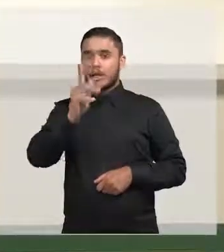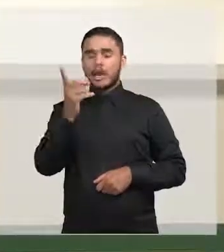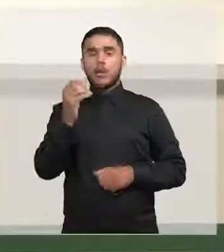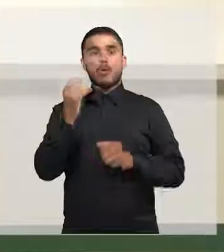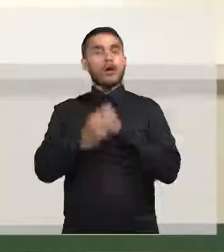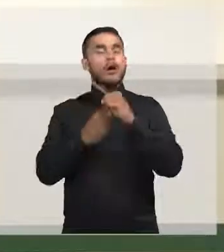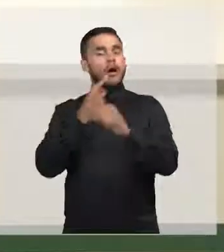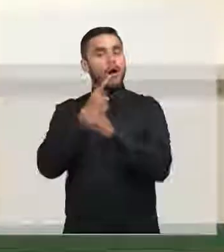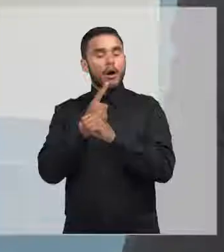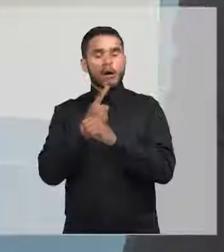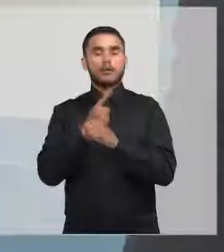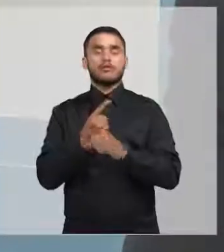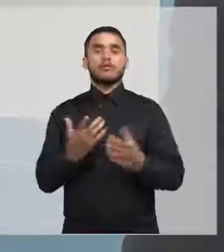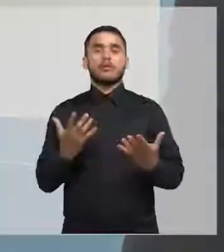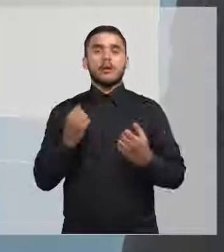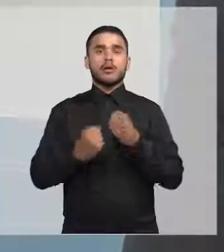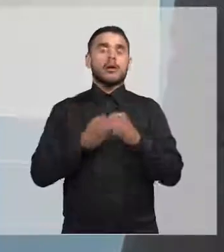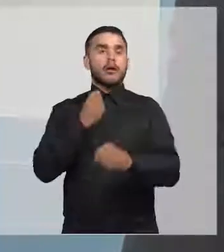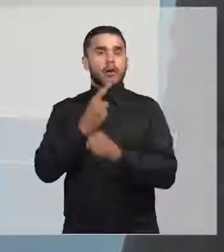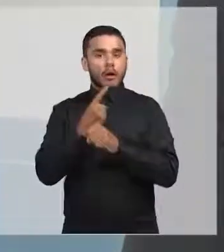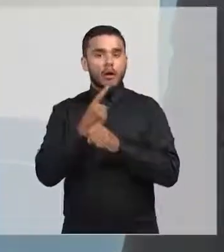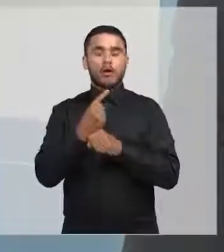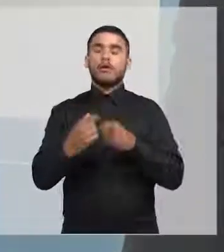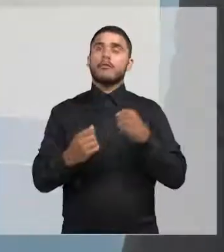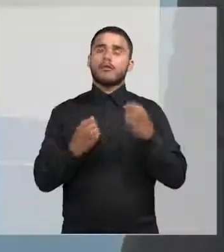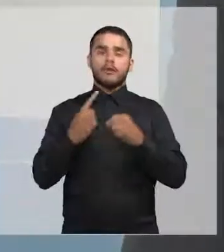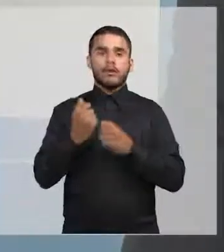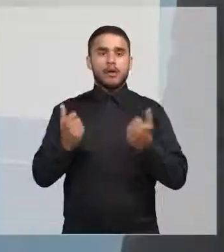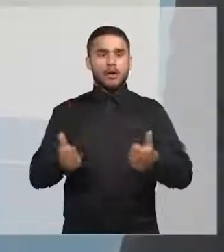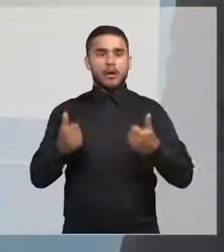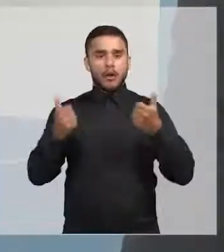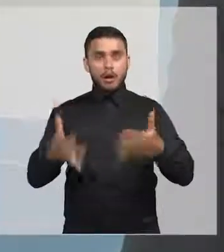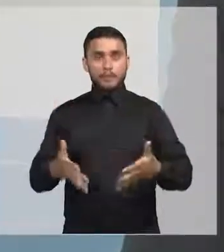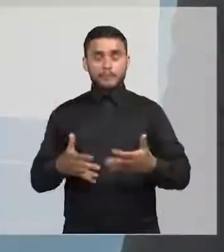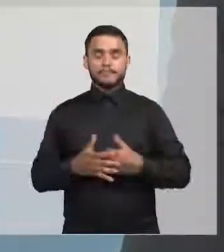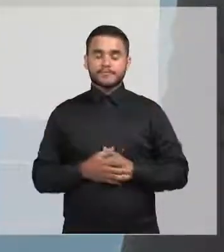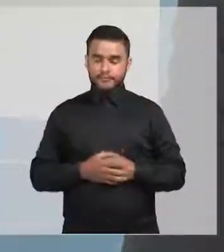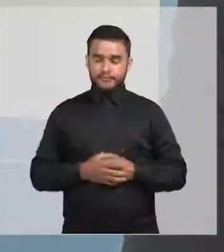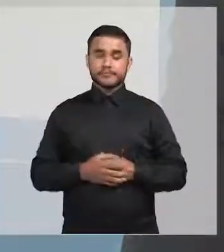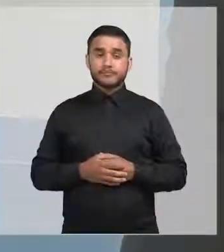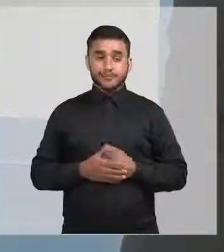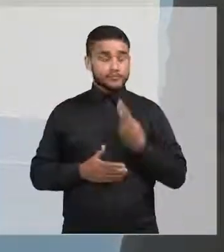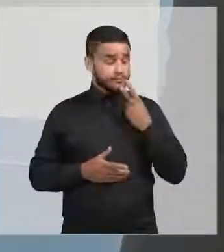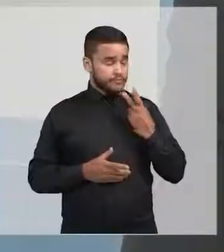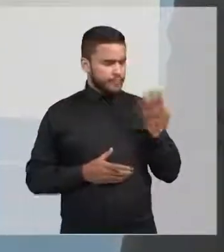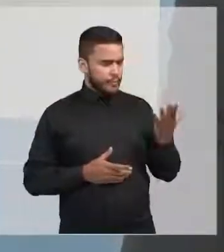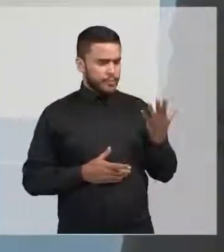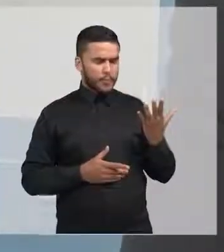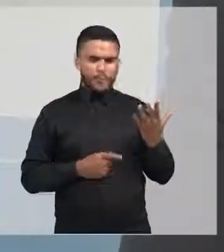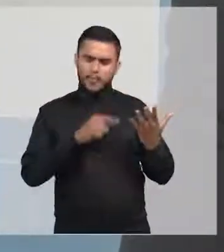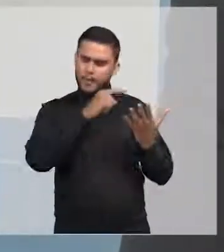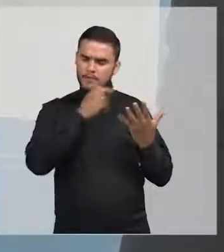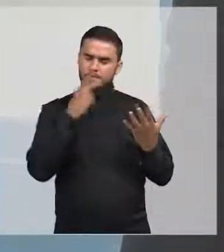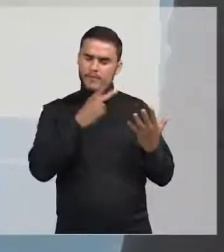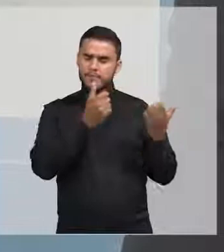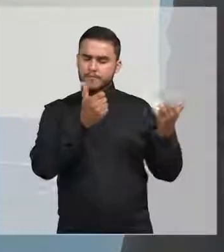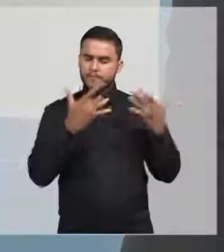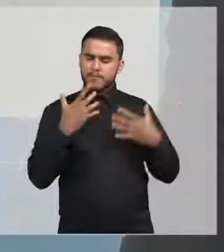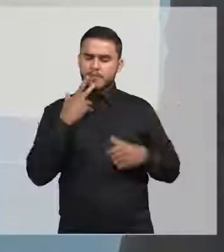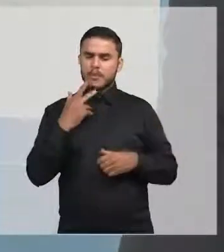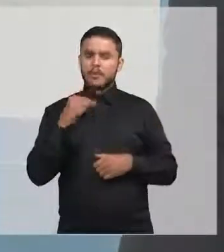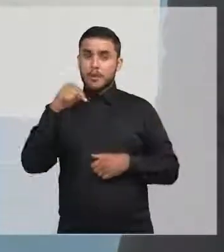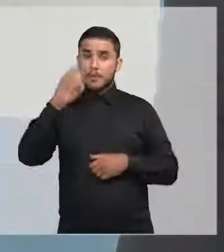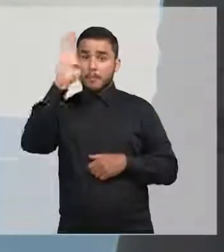algumas coisas, vamos pontuar algumas coisas econômicas, e só para você tomar conhecimento. Esse mesmo modelo parecido, que está sendo tomado no